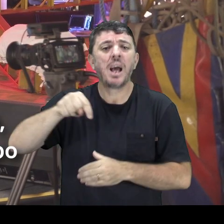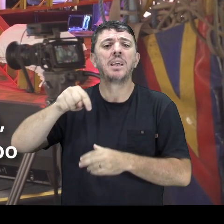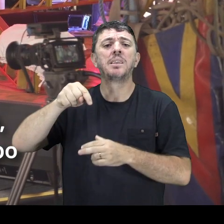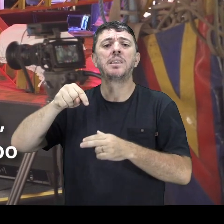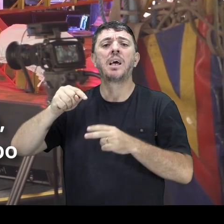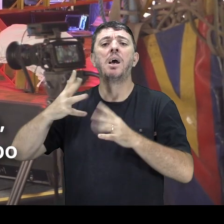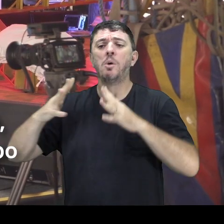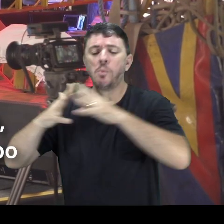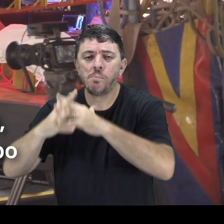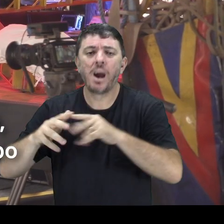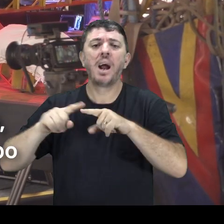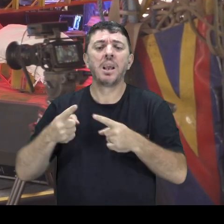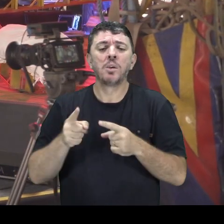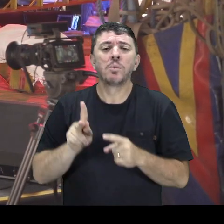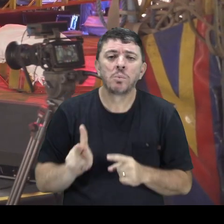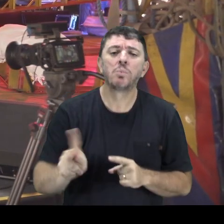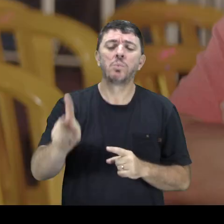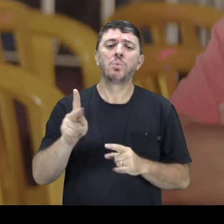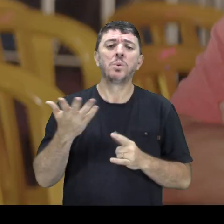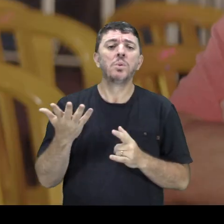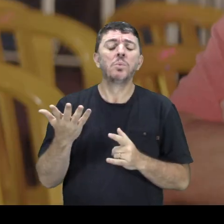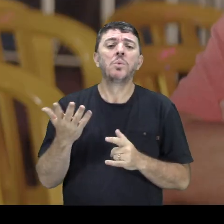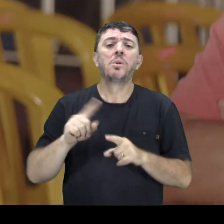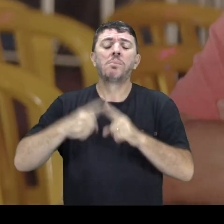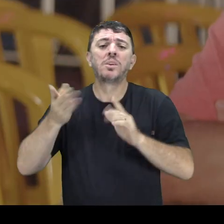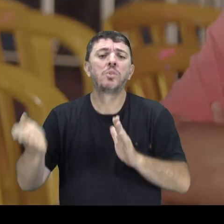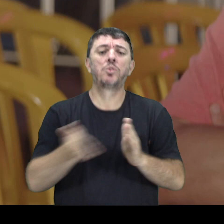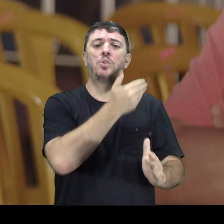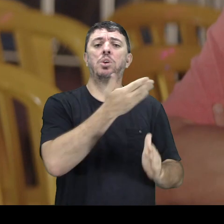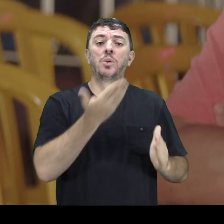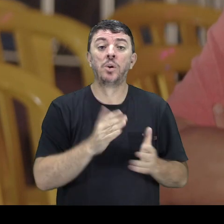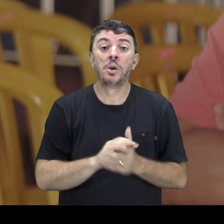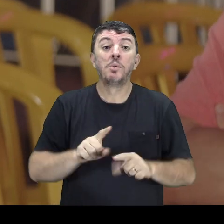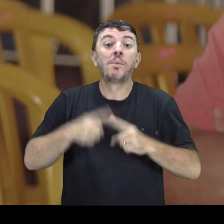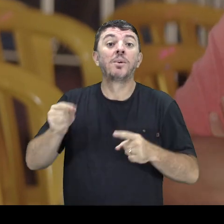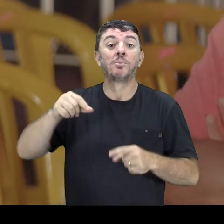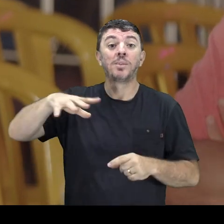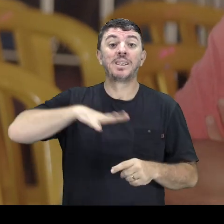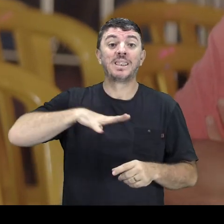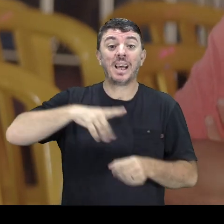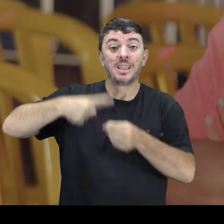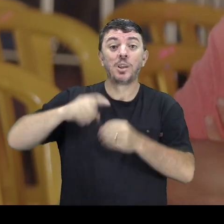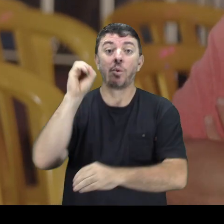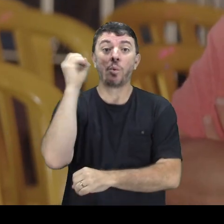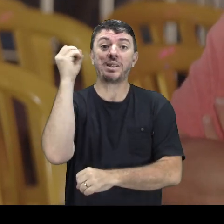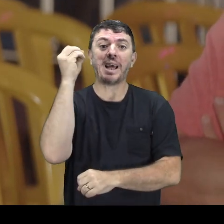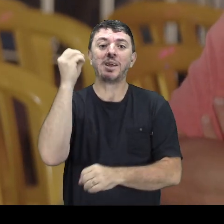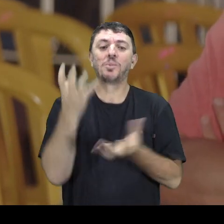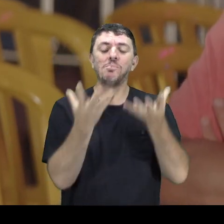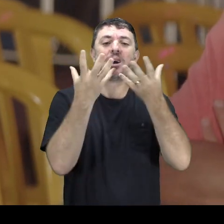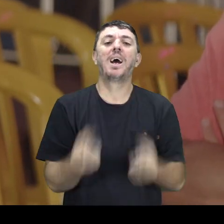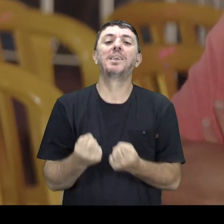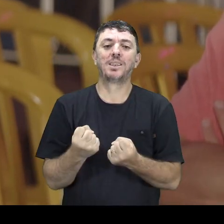Zé. A gente batalhou pro terreno muito tempo, né, Zé, dentro de São Paulo, e a cidade de Osasco acolheu. Mas é um erro histórico que um político